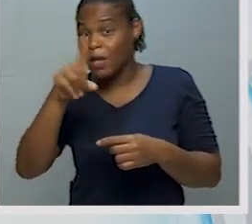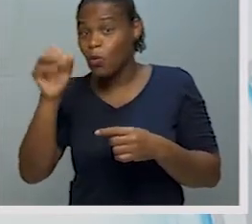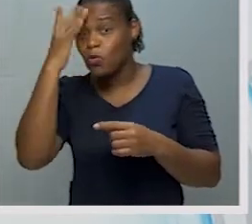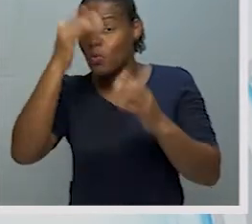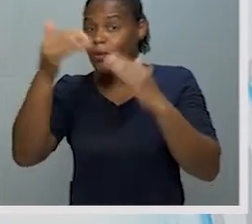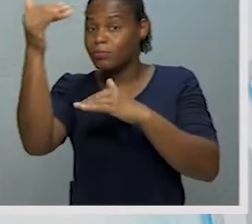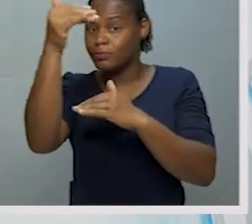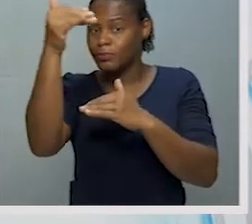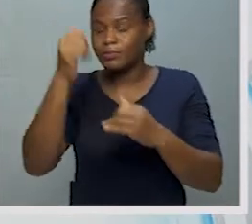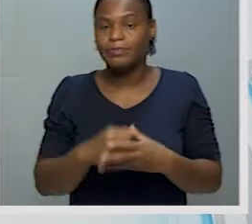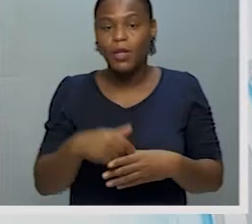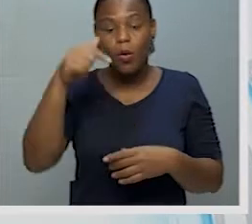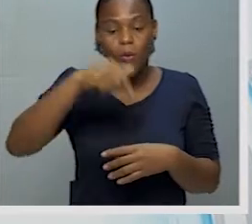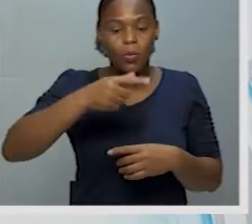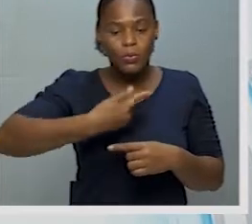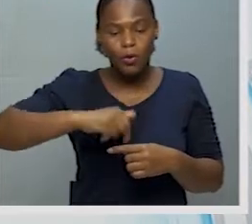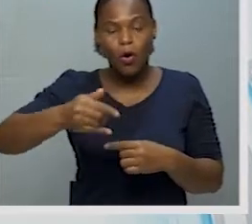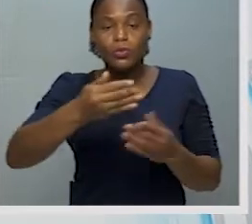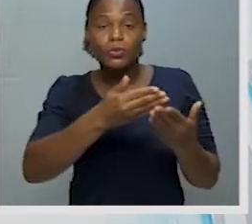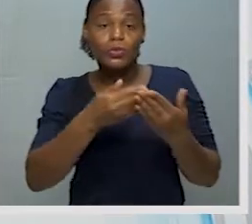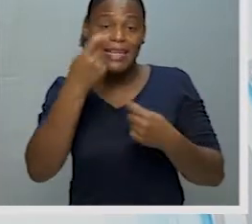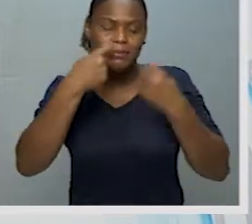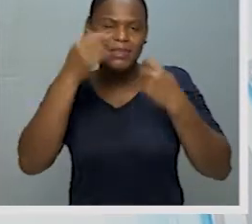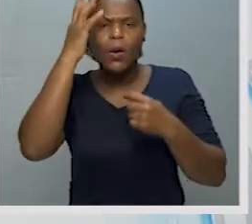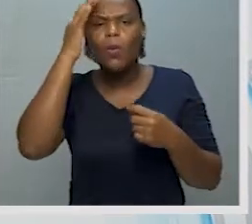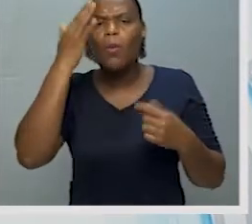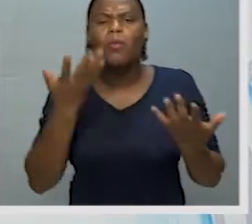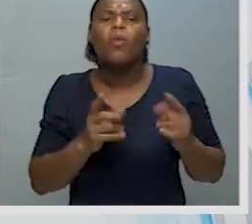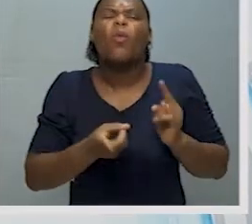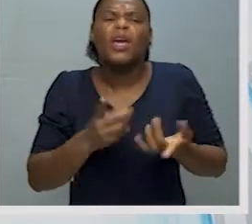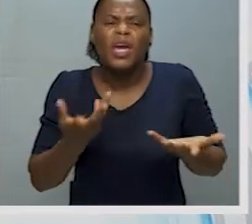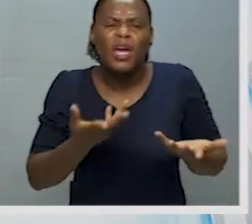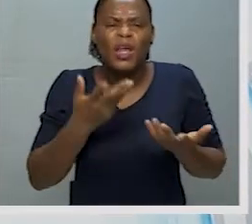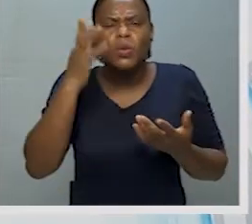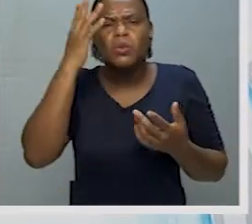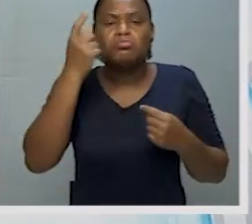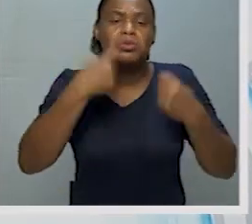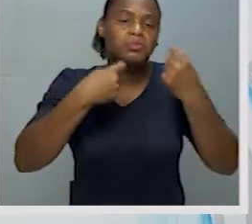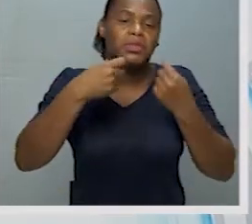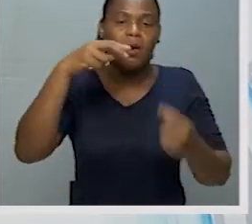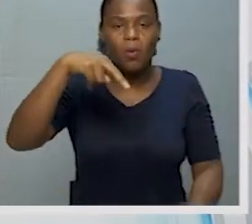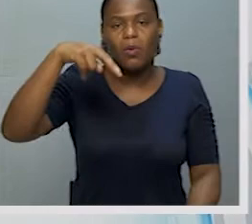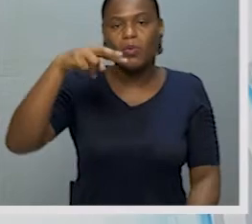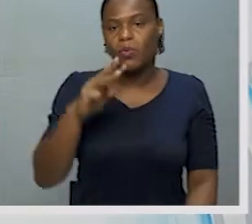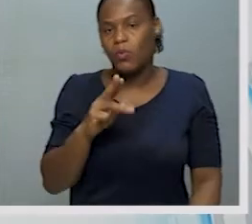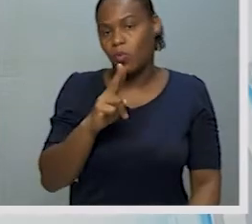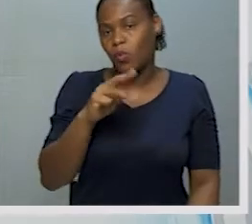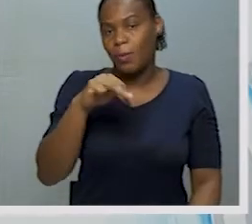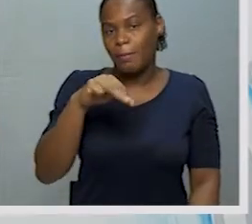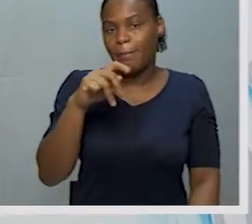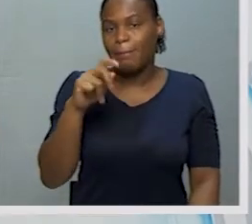nós iremos falar sobre expressões numéricas. Mas o que é isso de expressões numéricas?